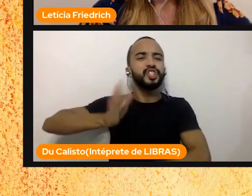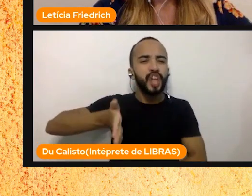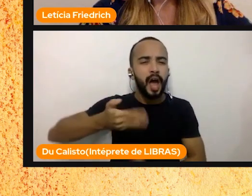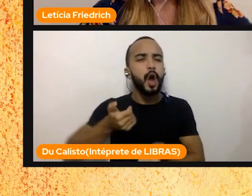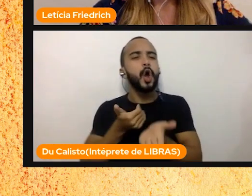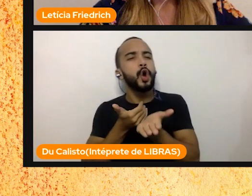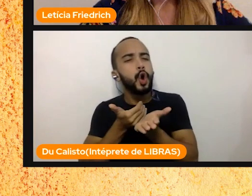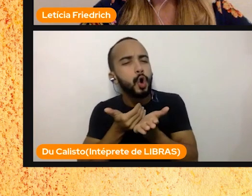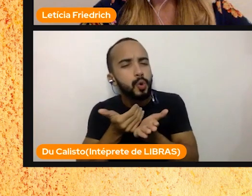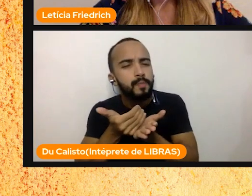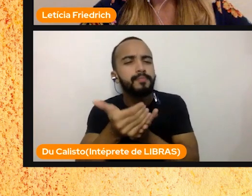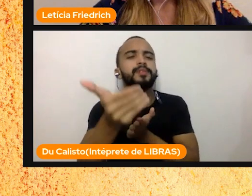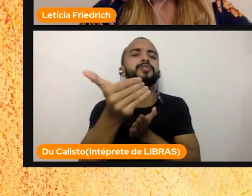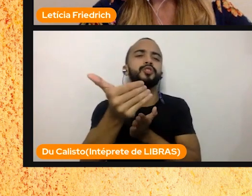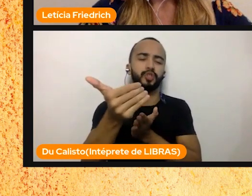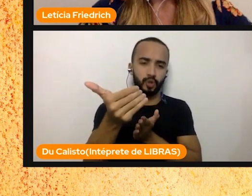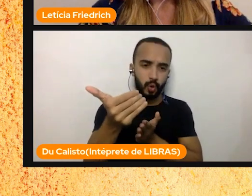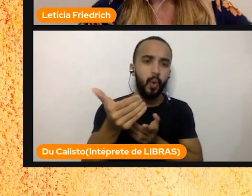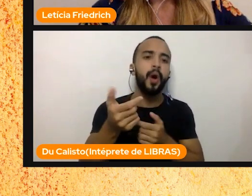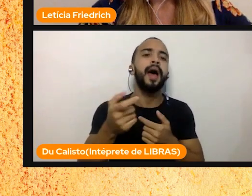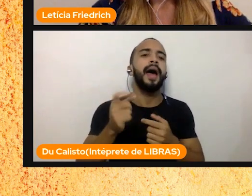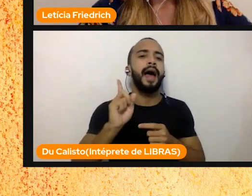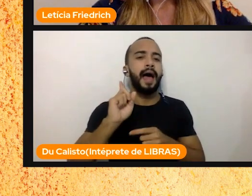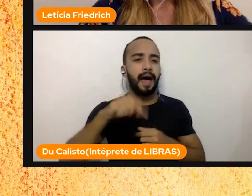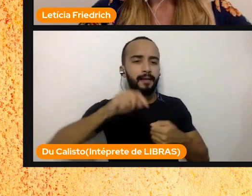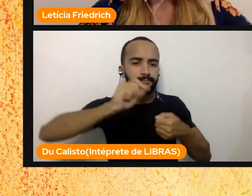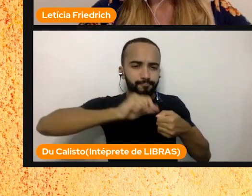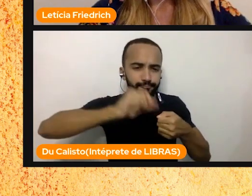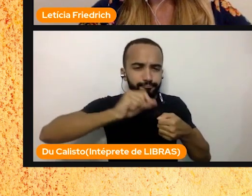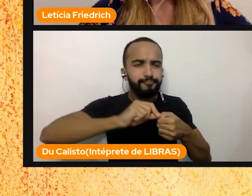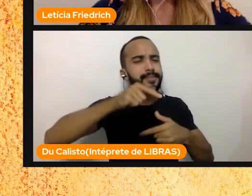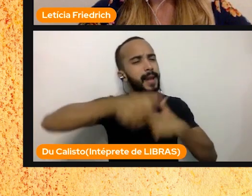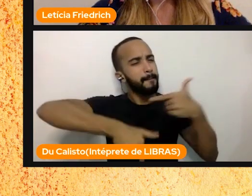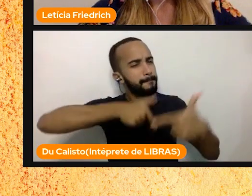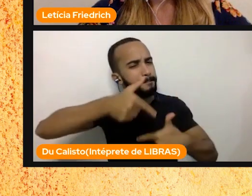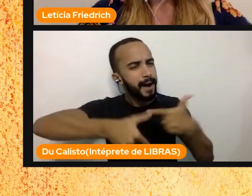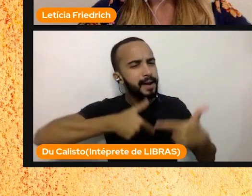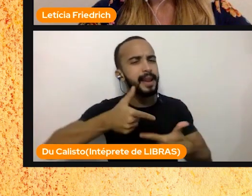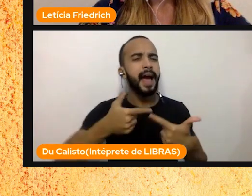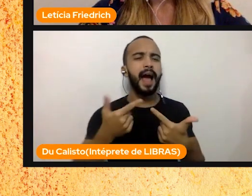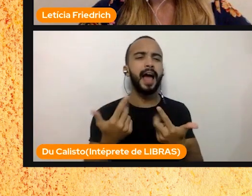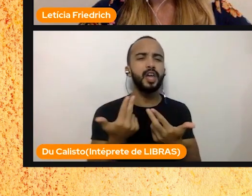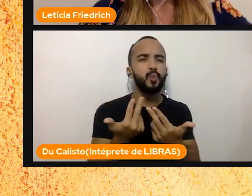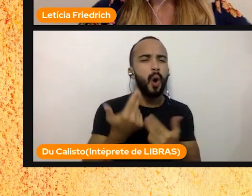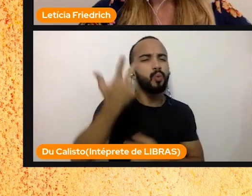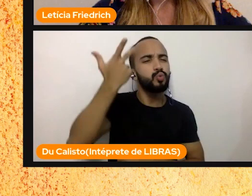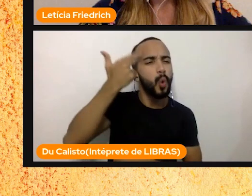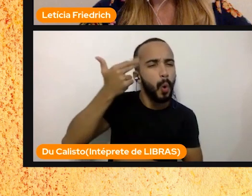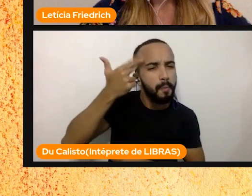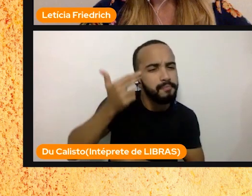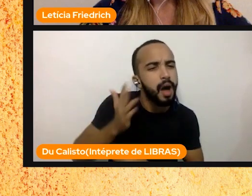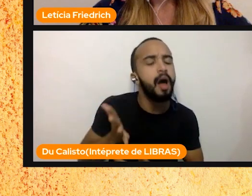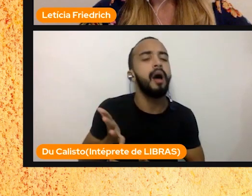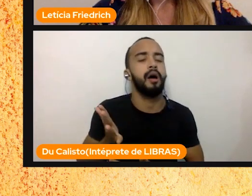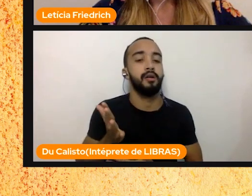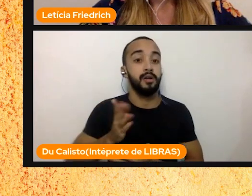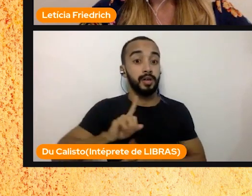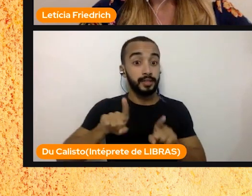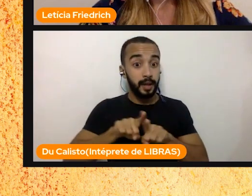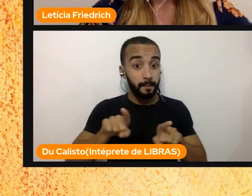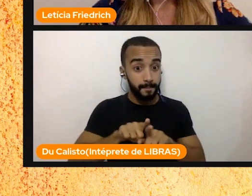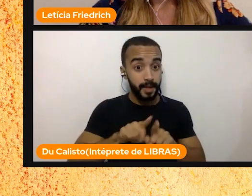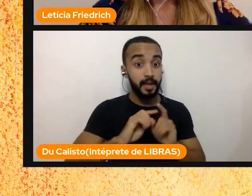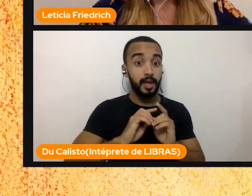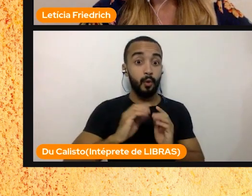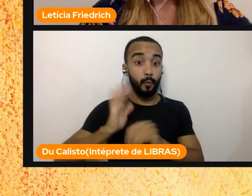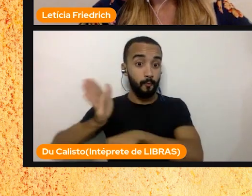tinha presencialmente, tanto que a gente não teve praticamente nenhum atraso de entrega com Jangadeiros, né? Assim,